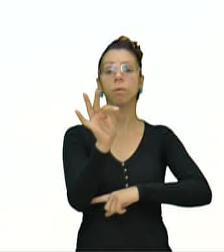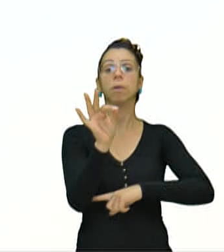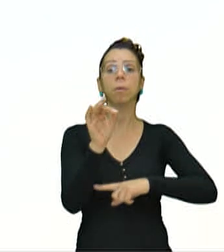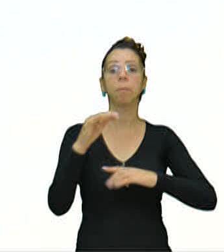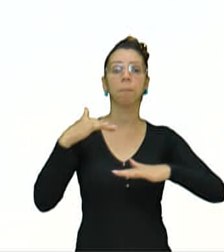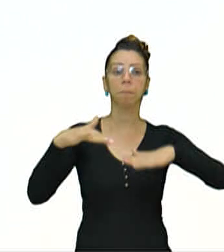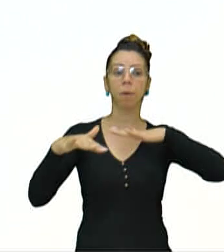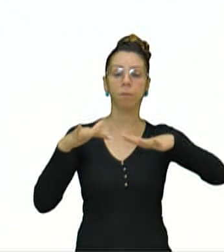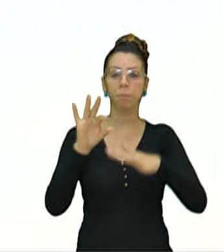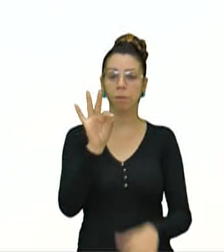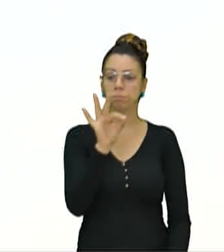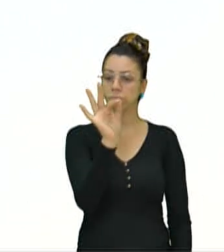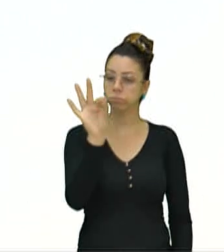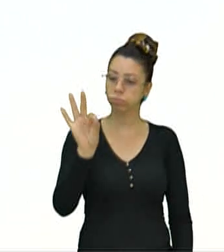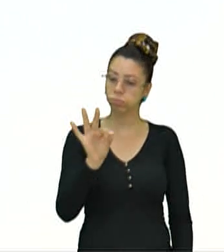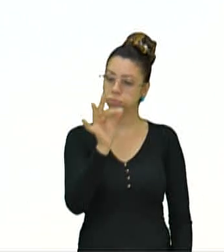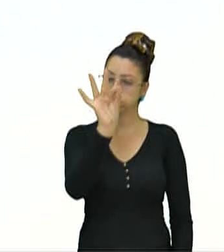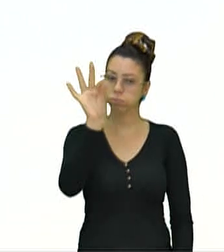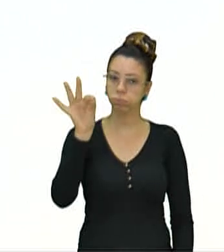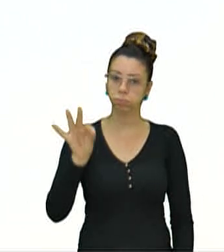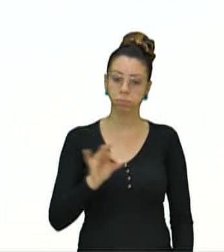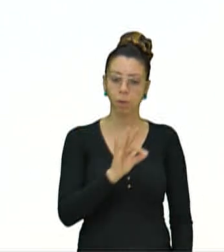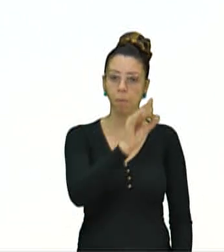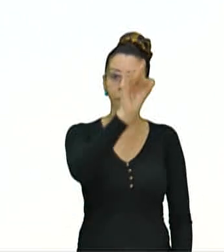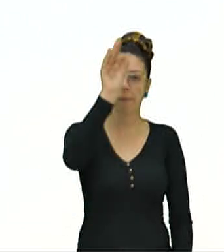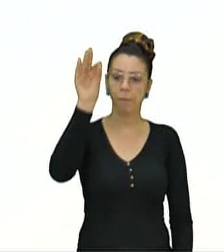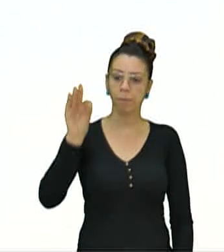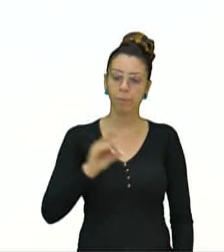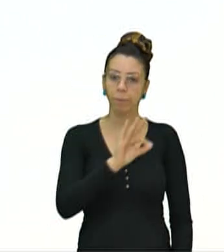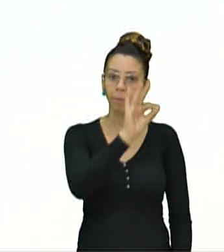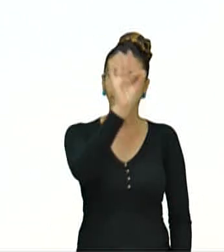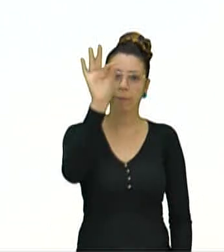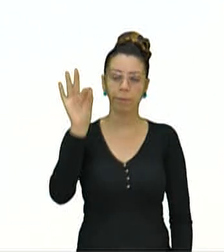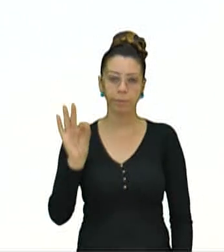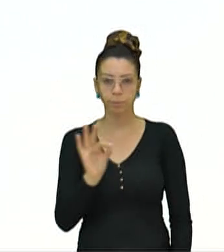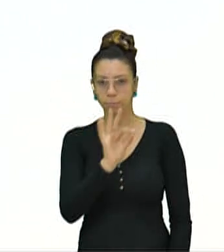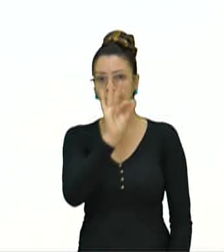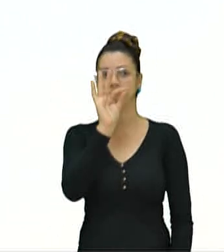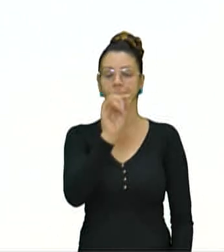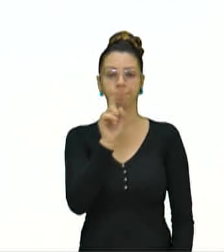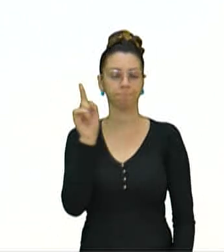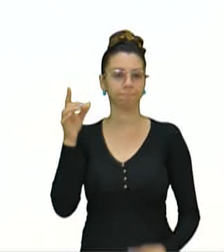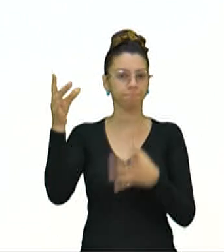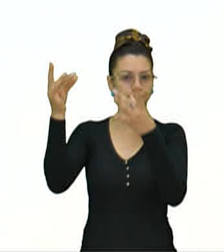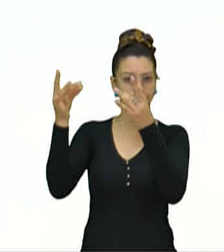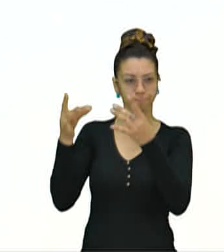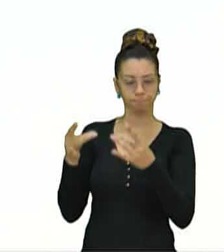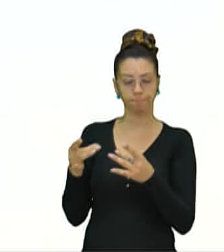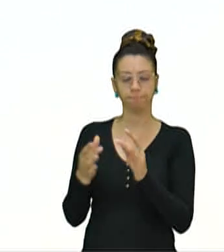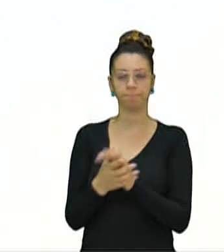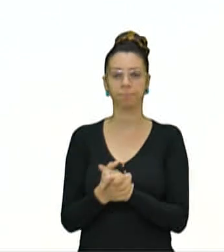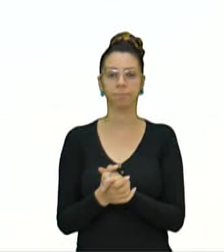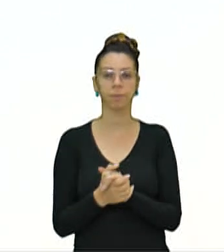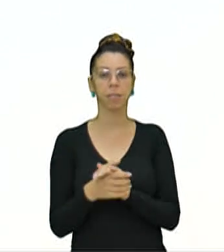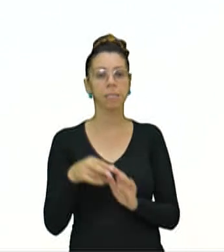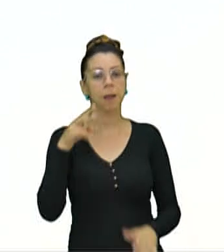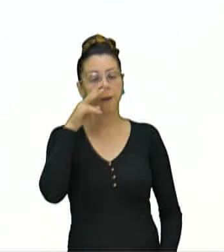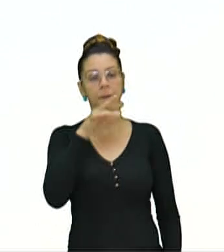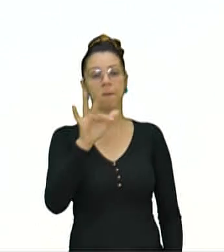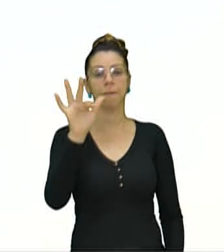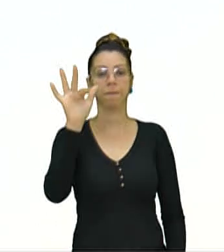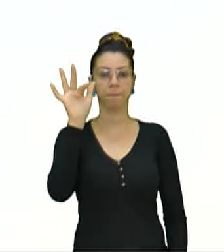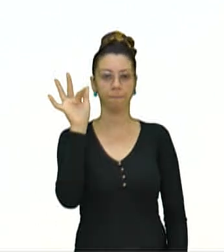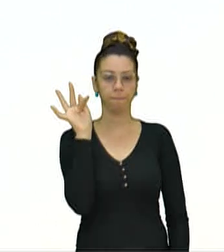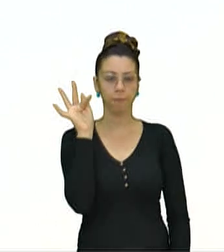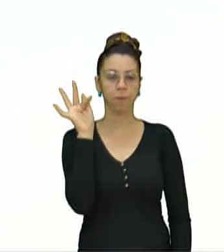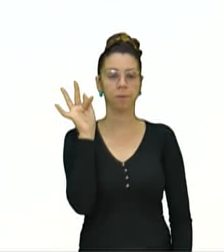uniforme. Veja que mosca bonita ali, né, uma muriçoca, né, conforme a trajetória descrita ao lado. Quando a intensidade da força